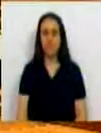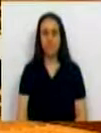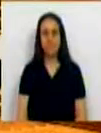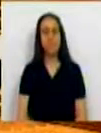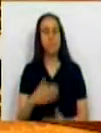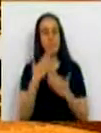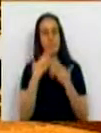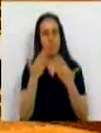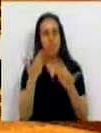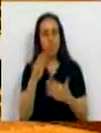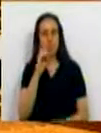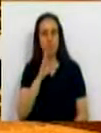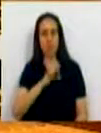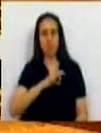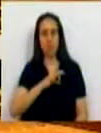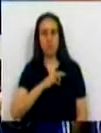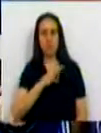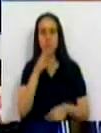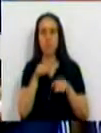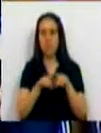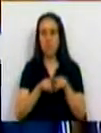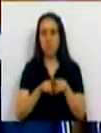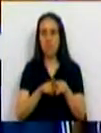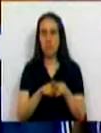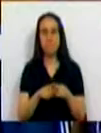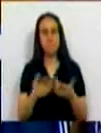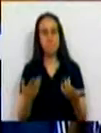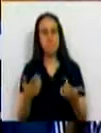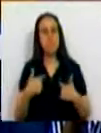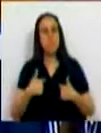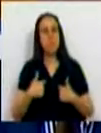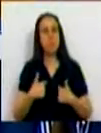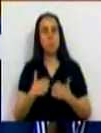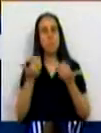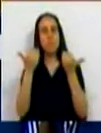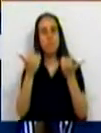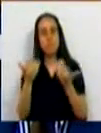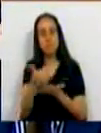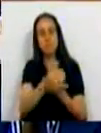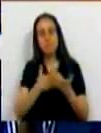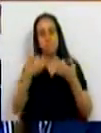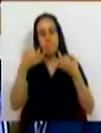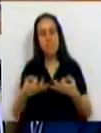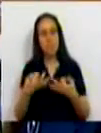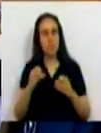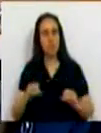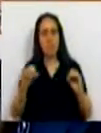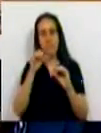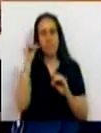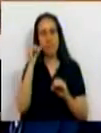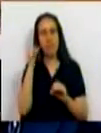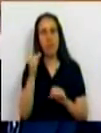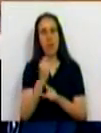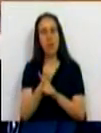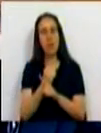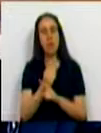Muito obrigado, senhora deputada. Não tenho ainda uma informação precisa do montante